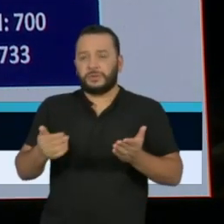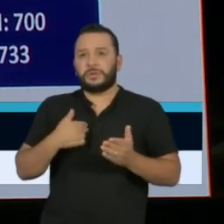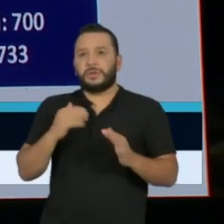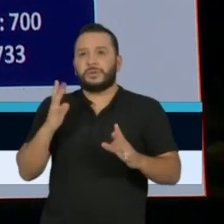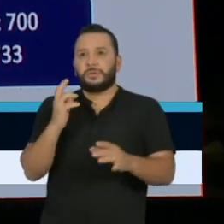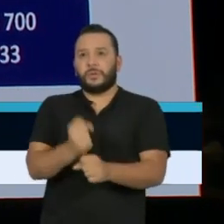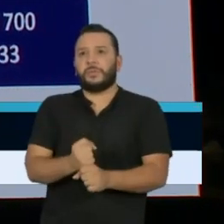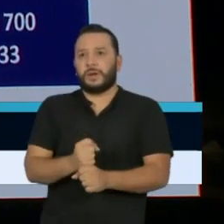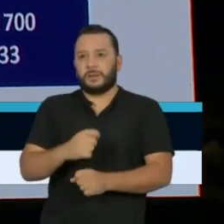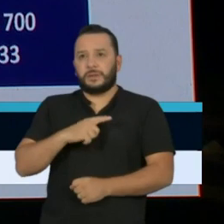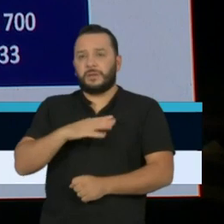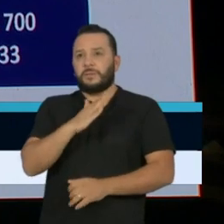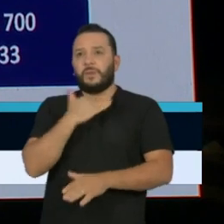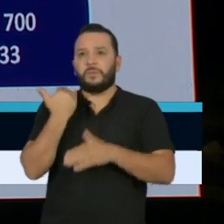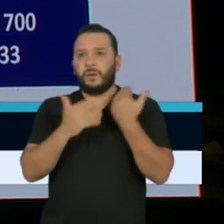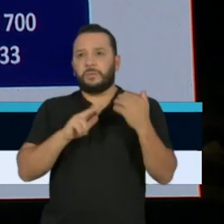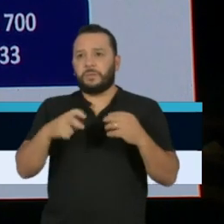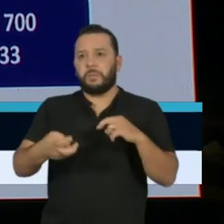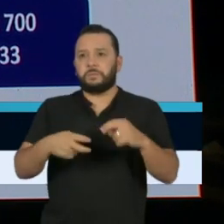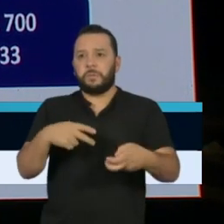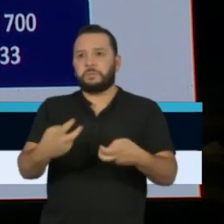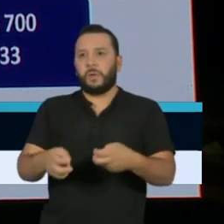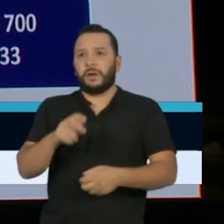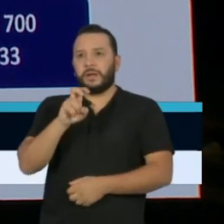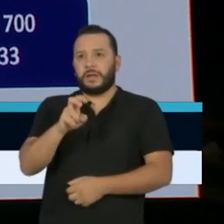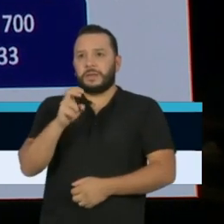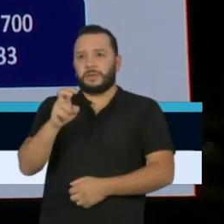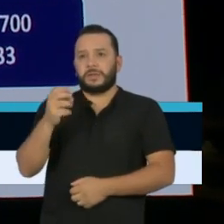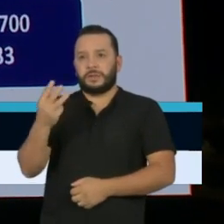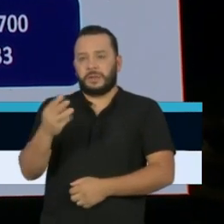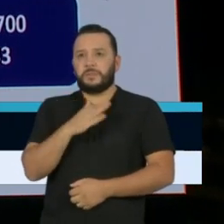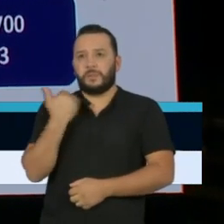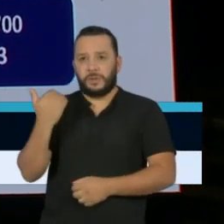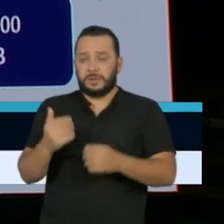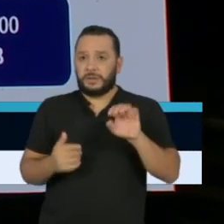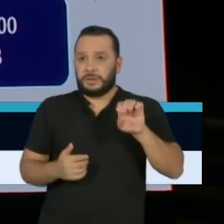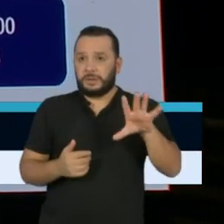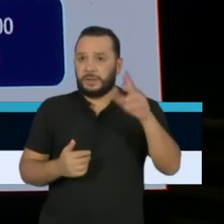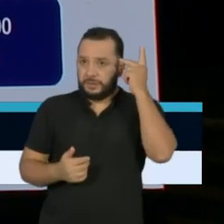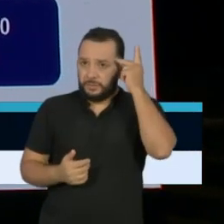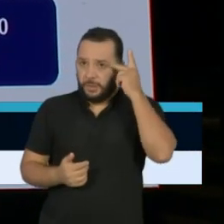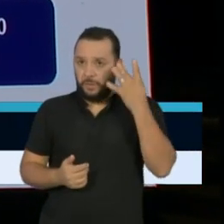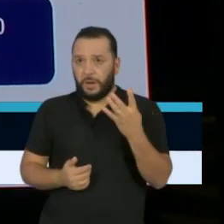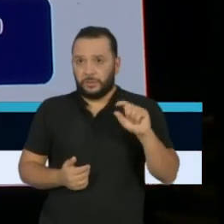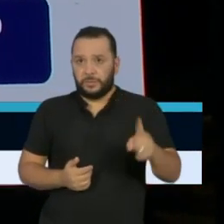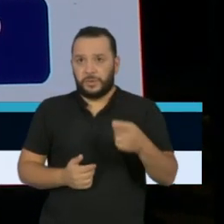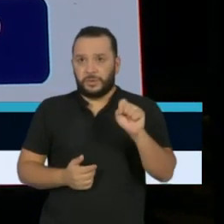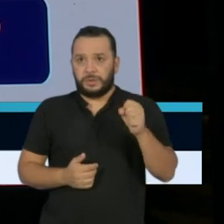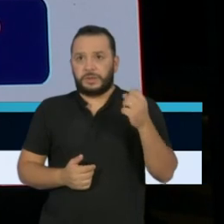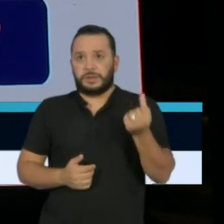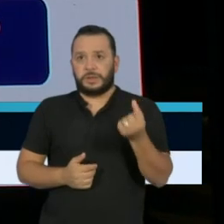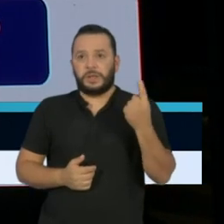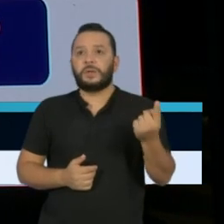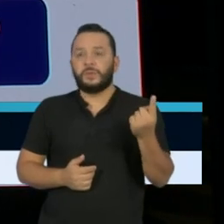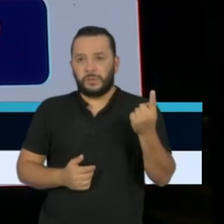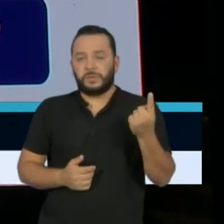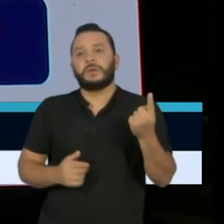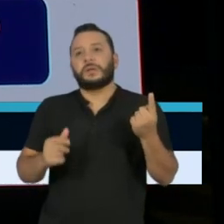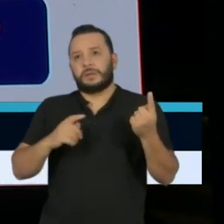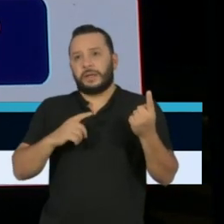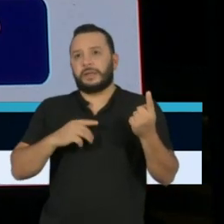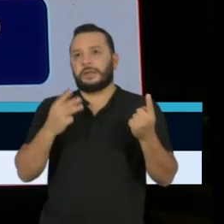somando 553 óbitos. No estado de São Paulo, são 4.861 casos,